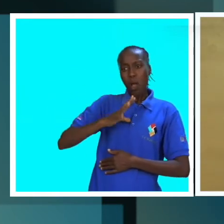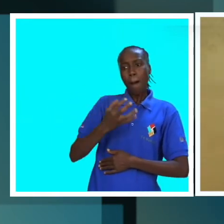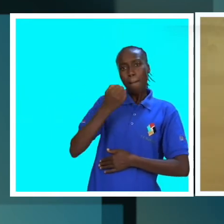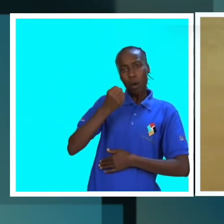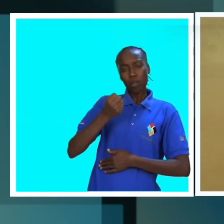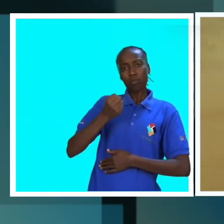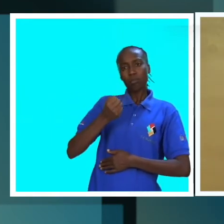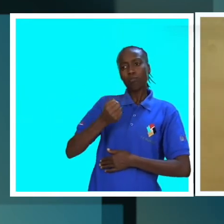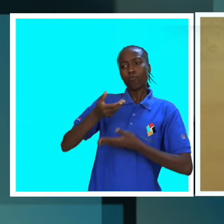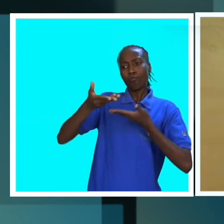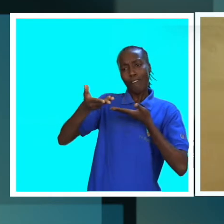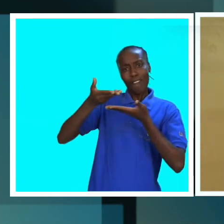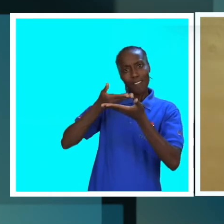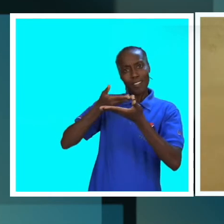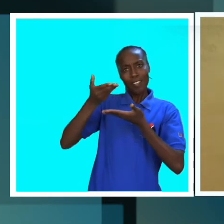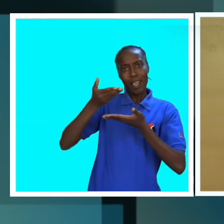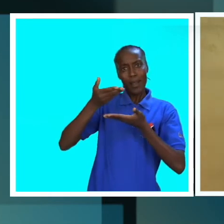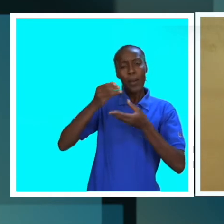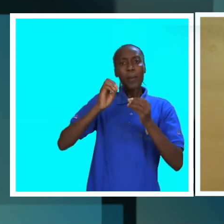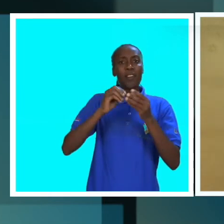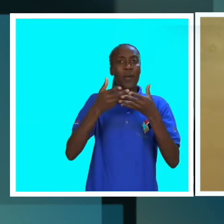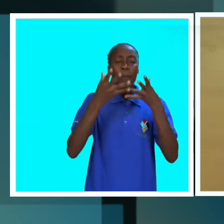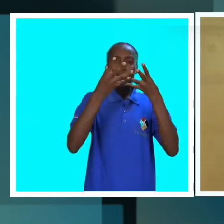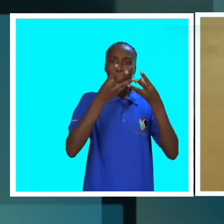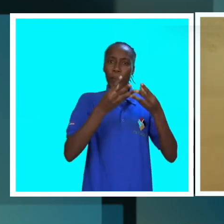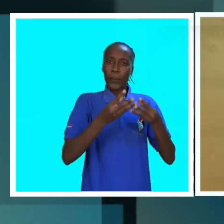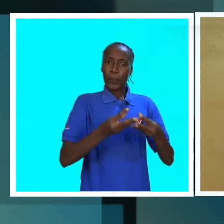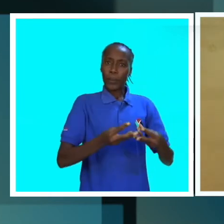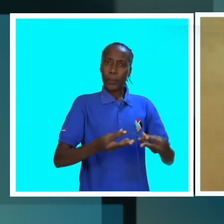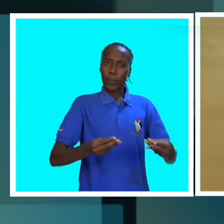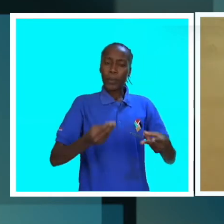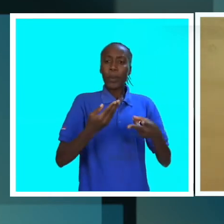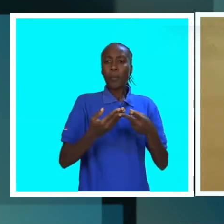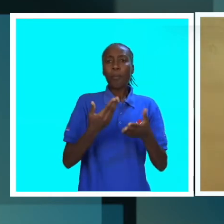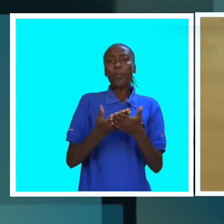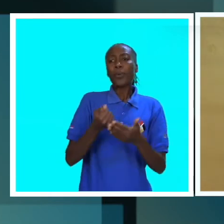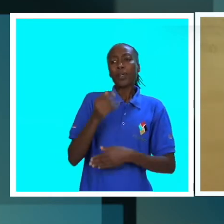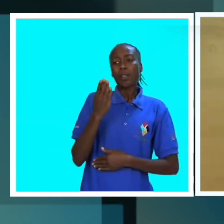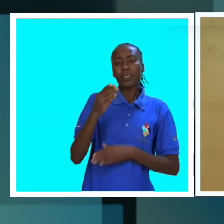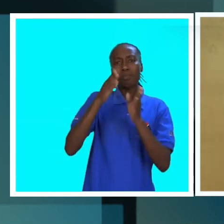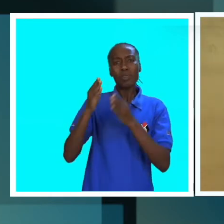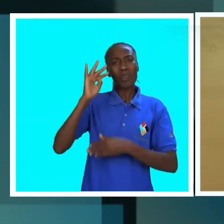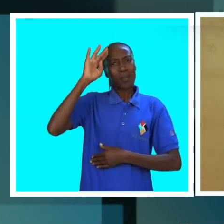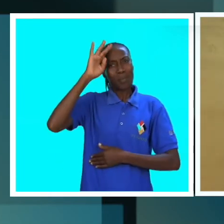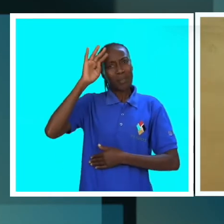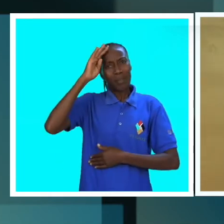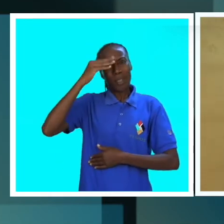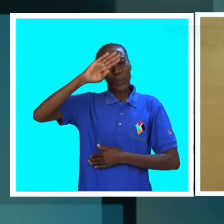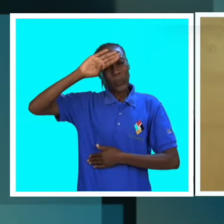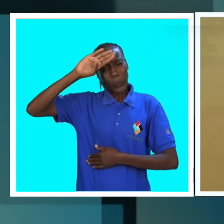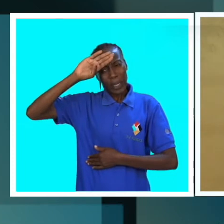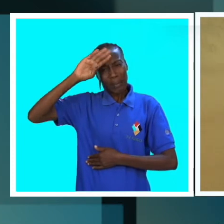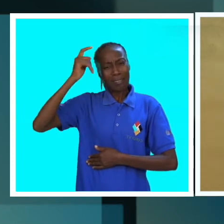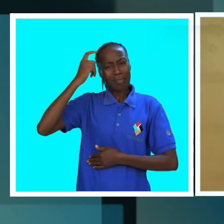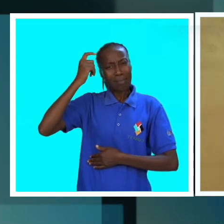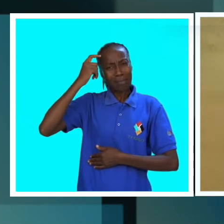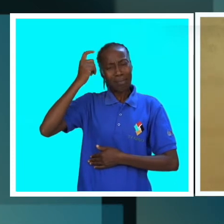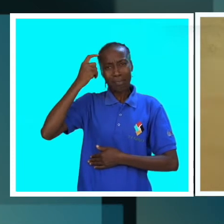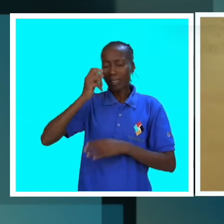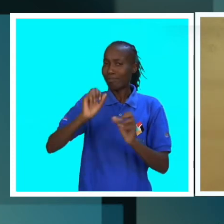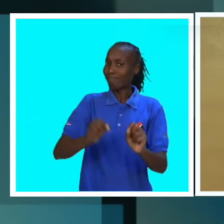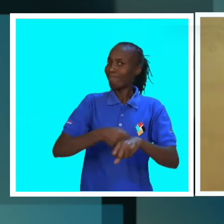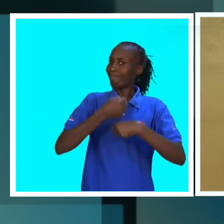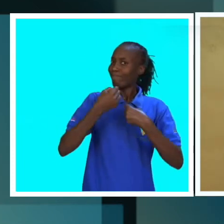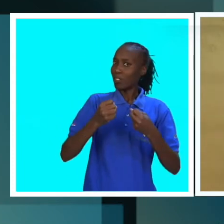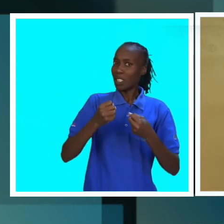se distrair, não só ficar com, a pensar que está doente e ficar com aquilo na cabeça. Então a leitura é